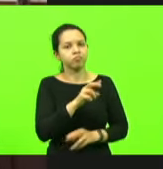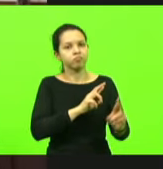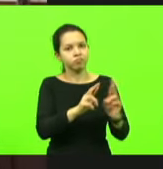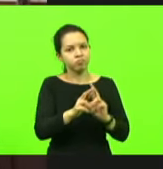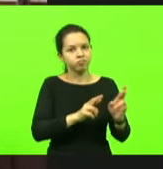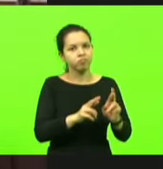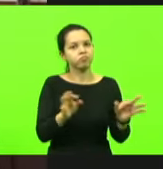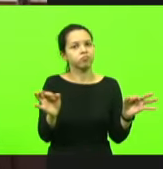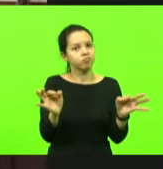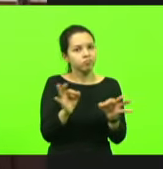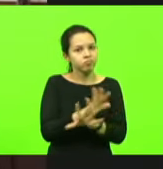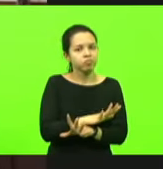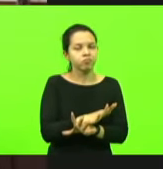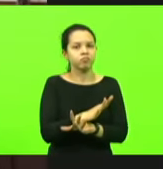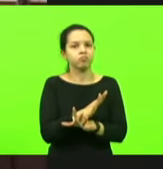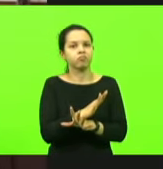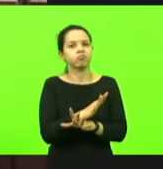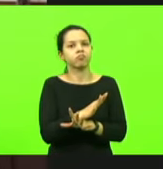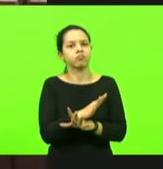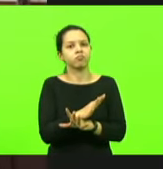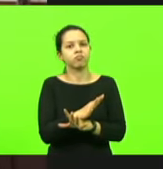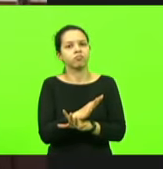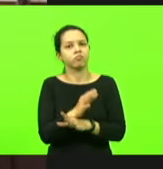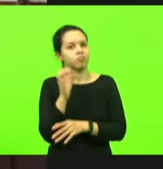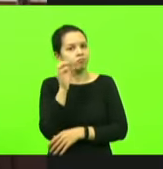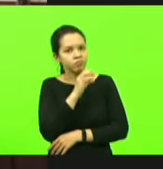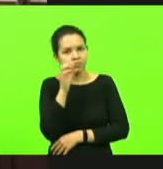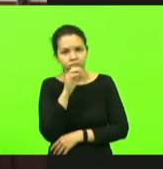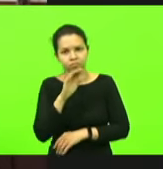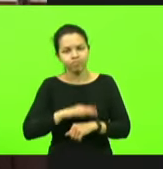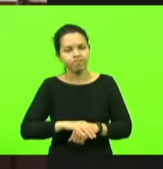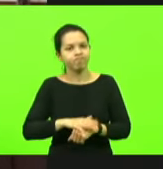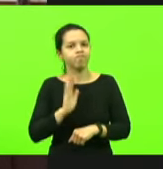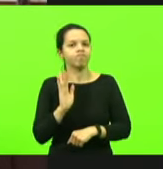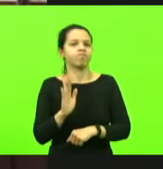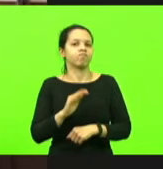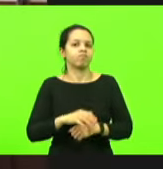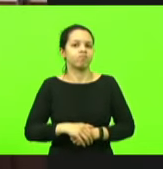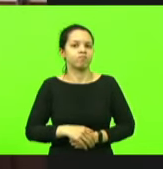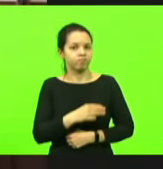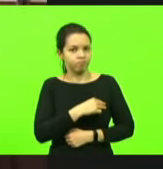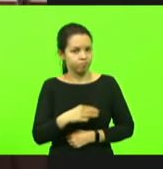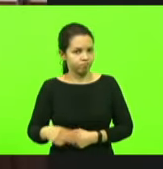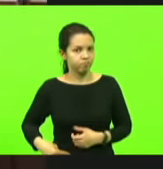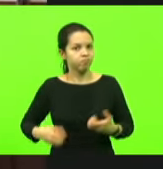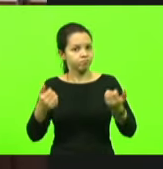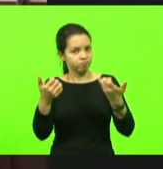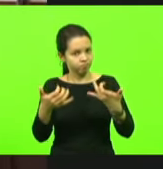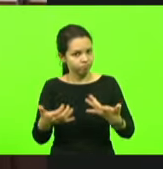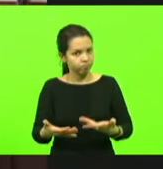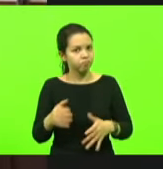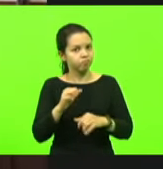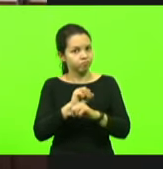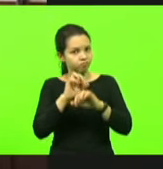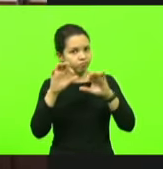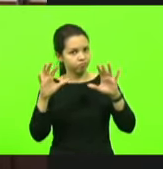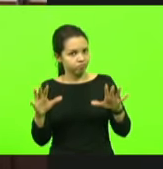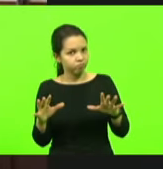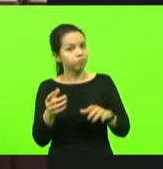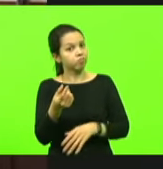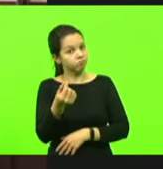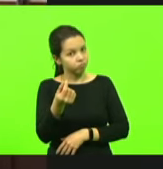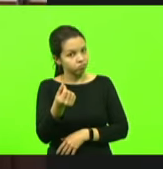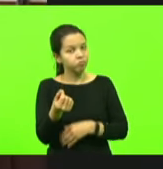seja entregue até de Navegantes até ainda o mais rápido possível. Então, o ministro deixou isso bem claro, que esse dinheiro ele é bem muito